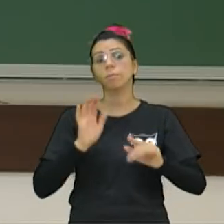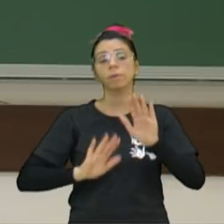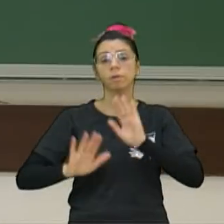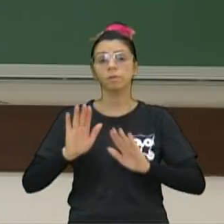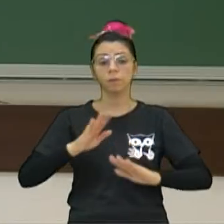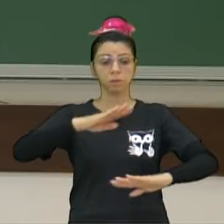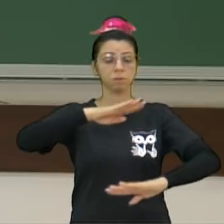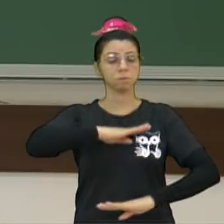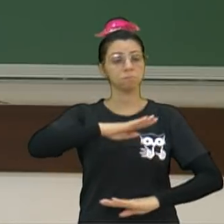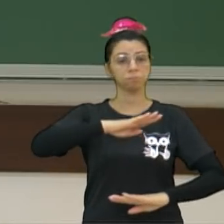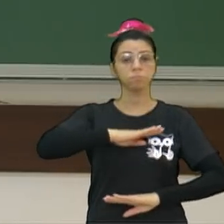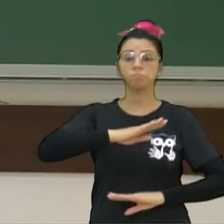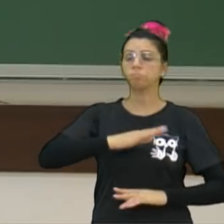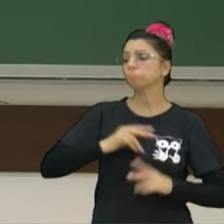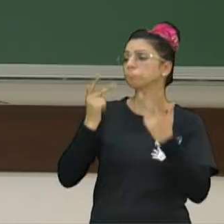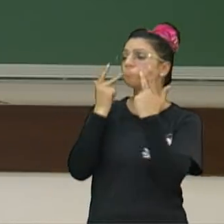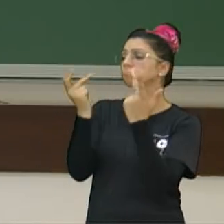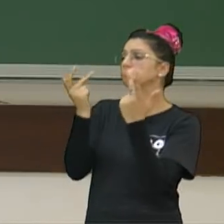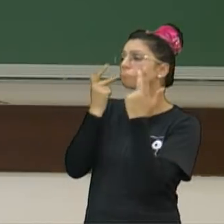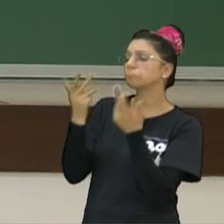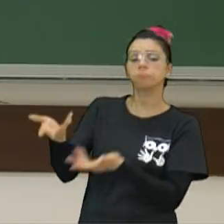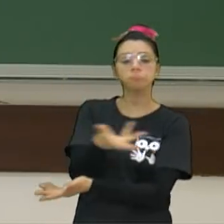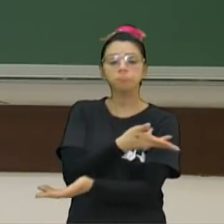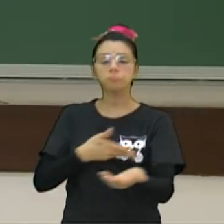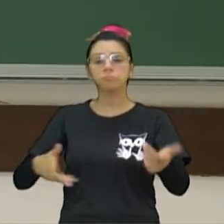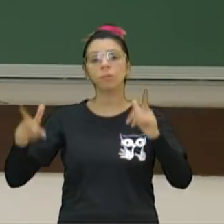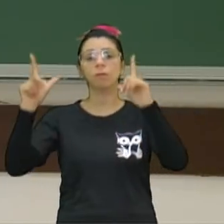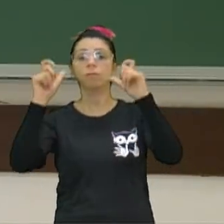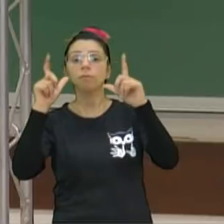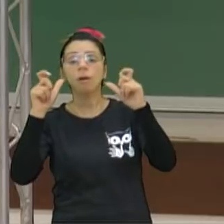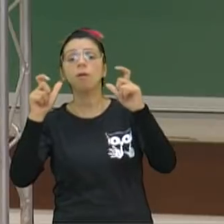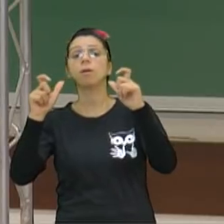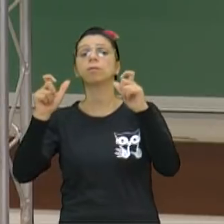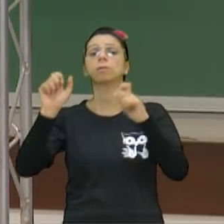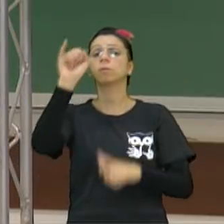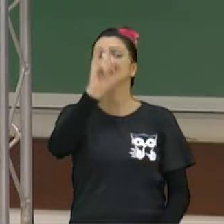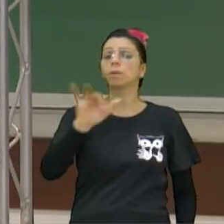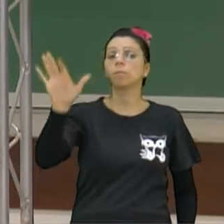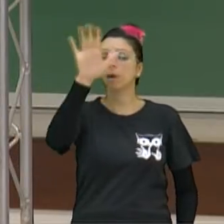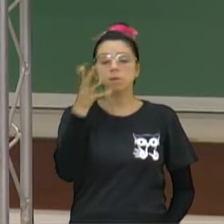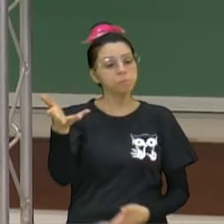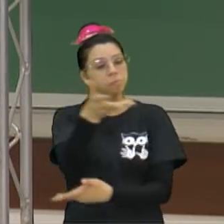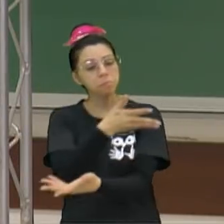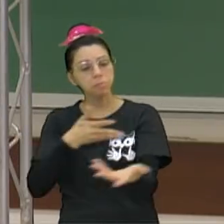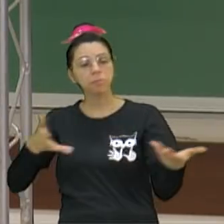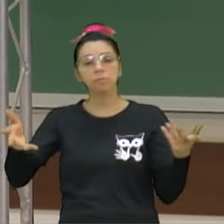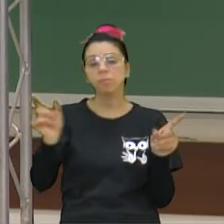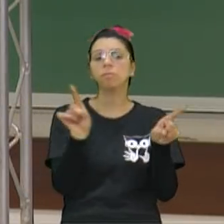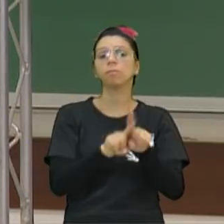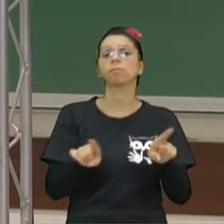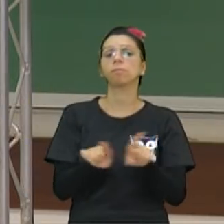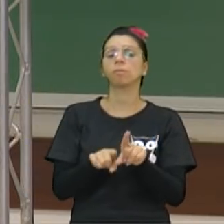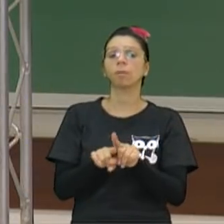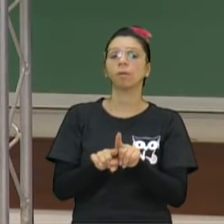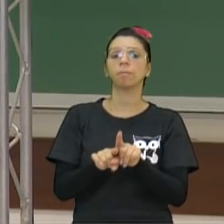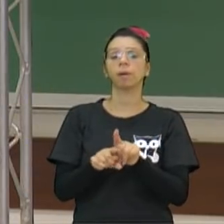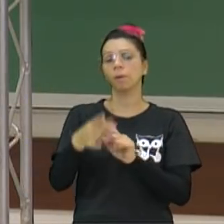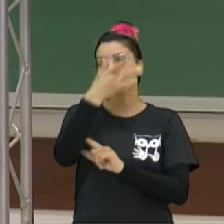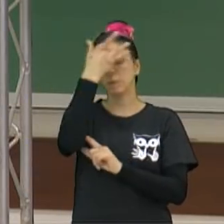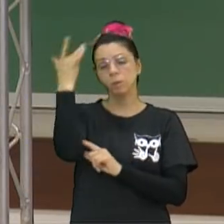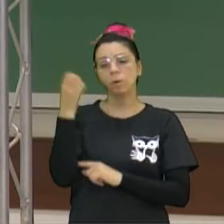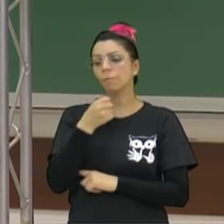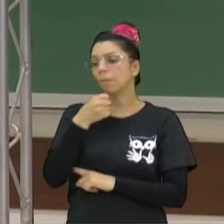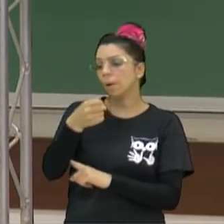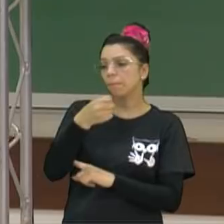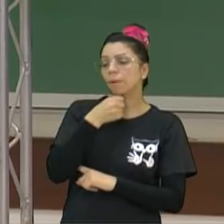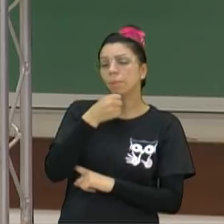comum, que é do dia a dia, compartilhar uma foto, compartilhar às vezes uma imagem, compartilhar um depoimento que às vezes